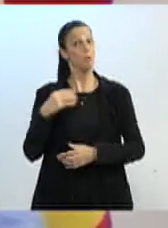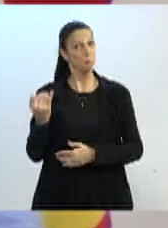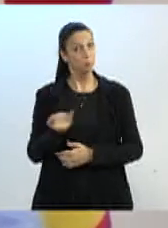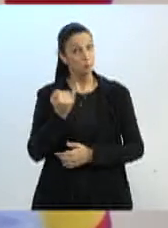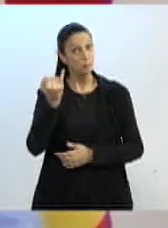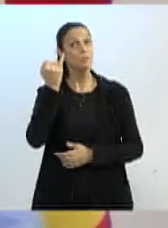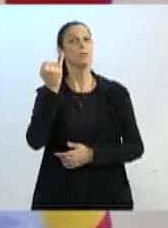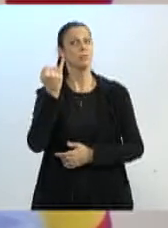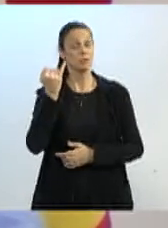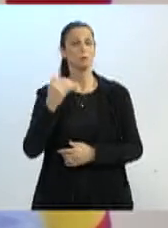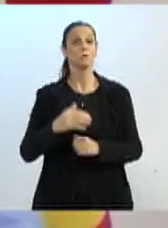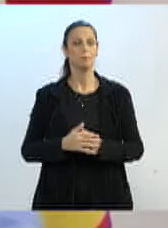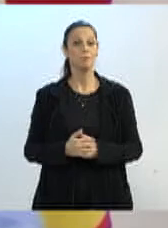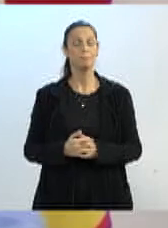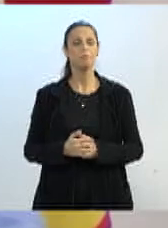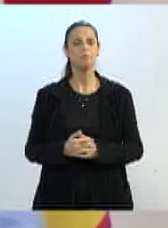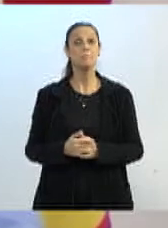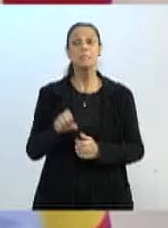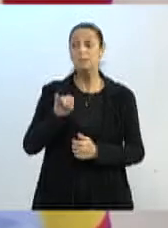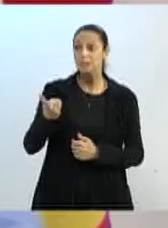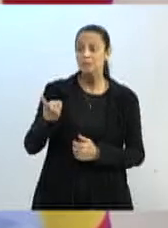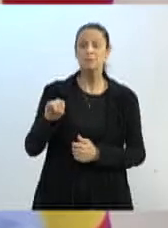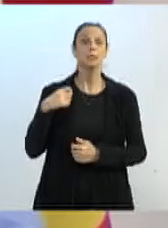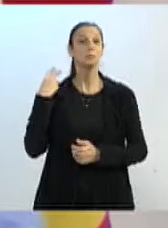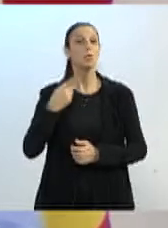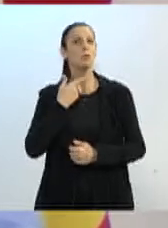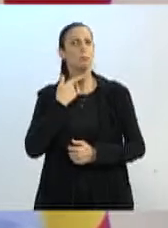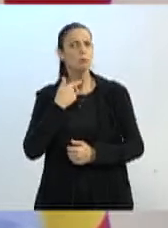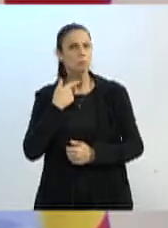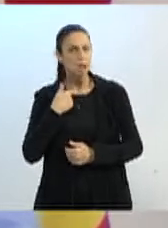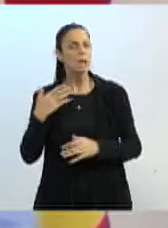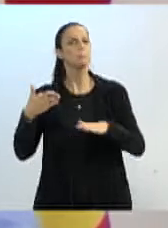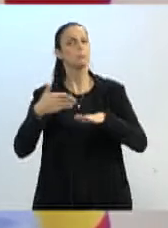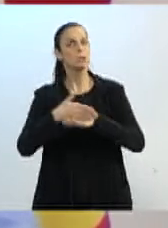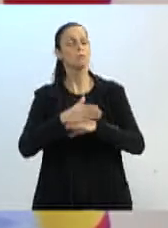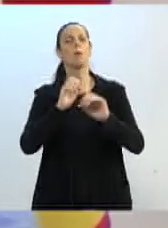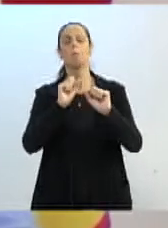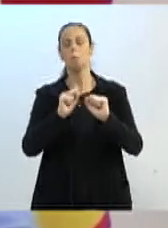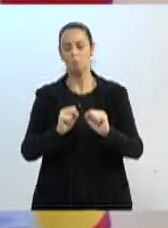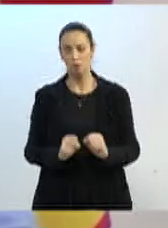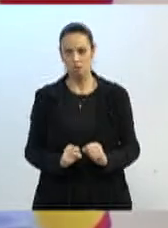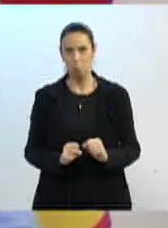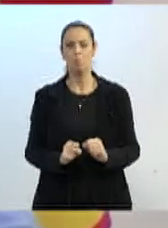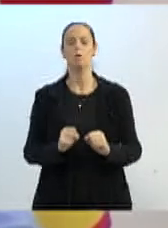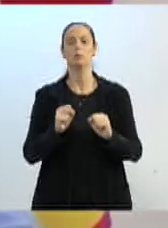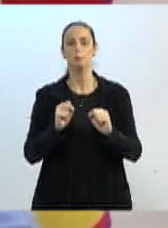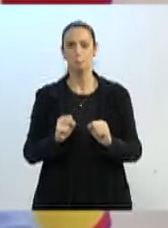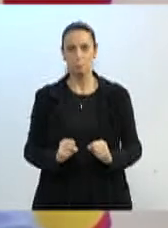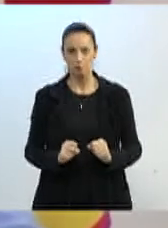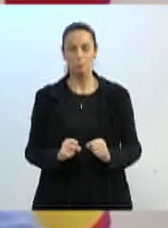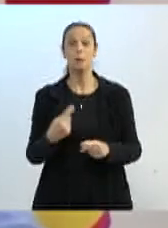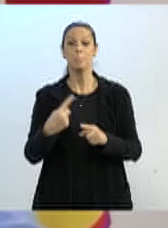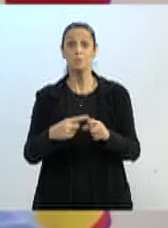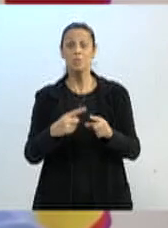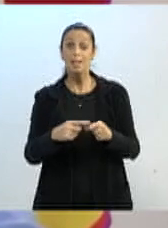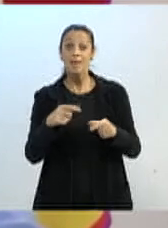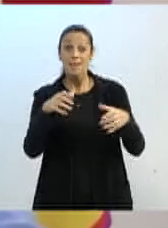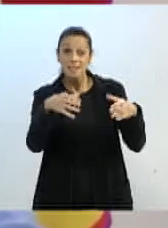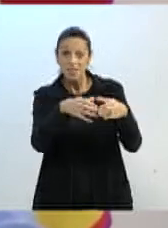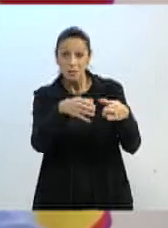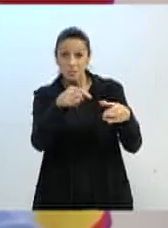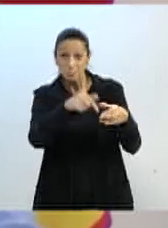demais vereadores também tiveram interesse em participar dessa agenda positiva dessa frente parlamentar é de Defesa